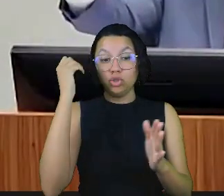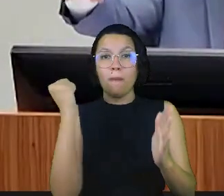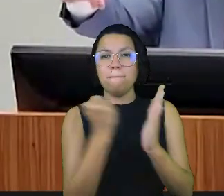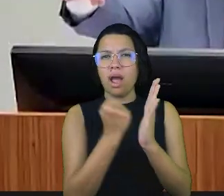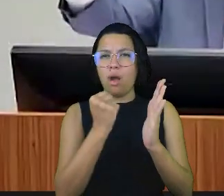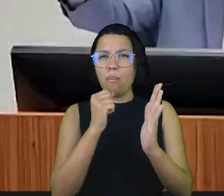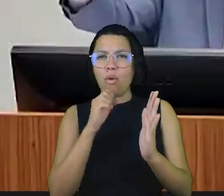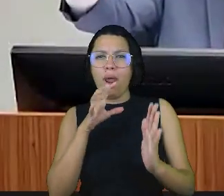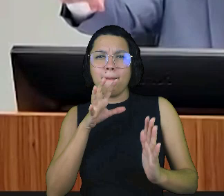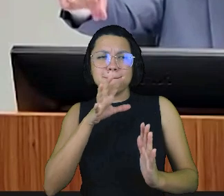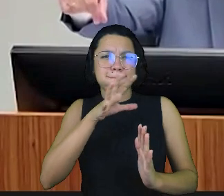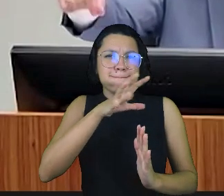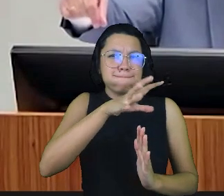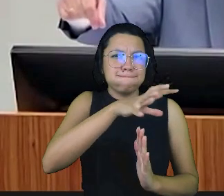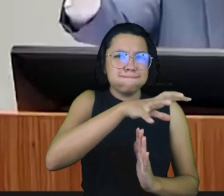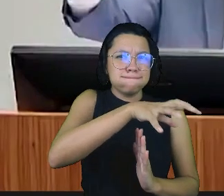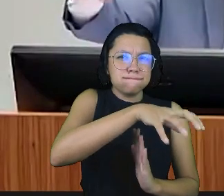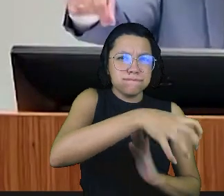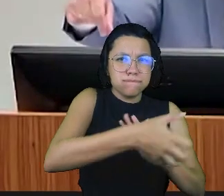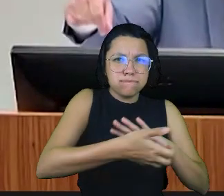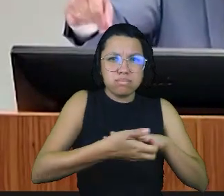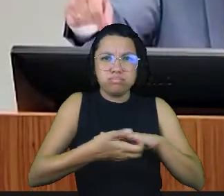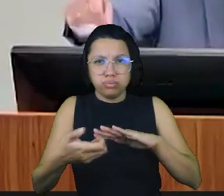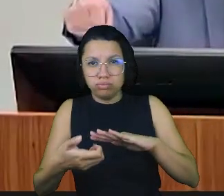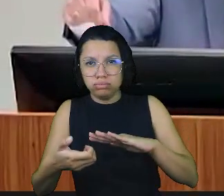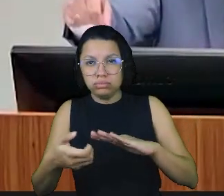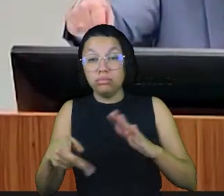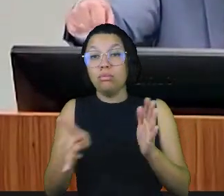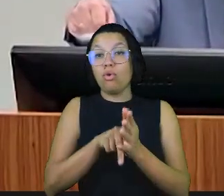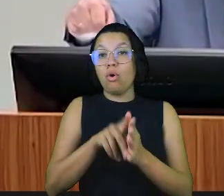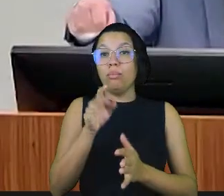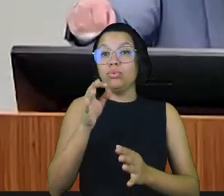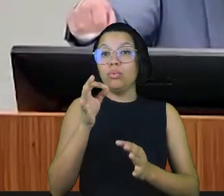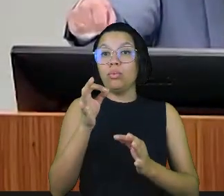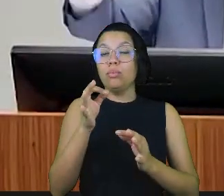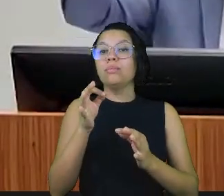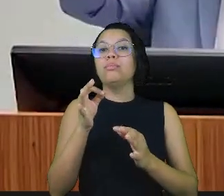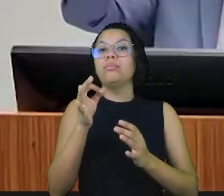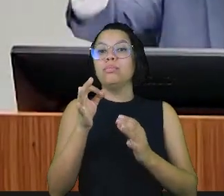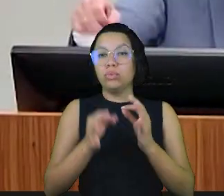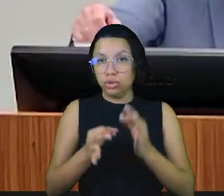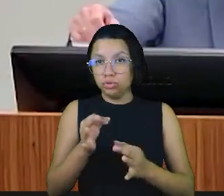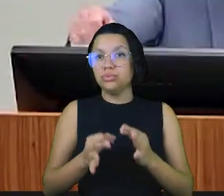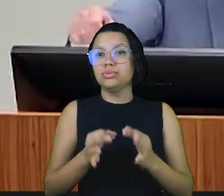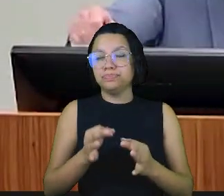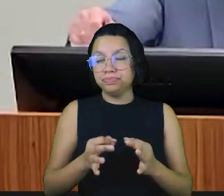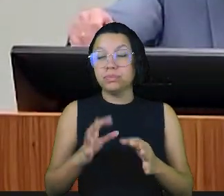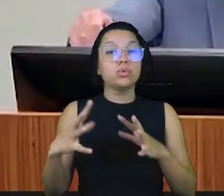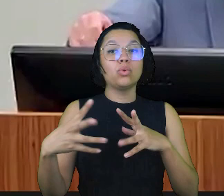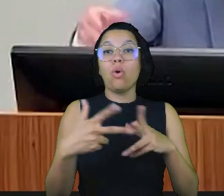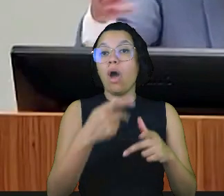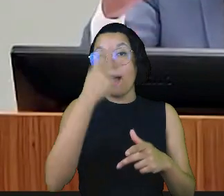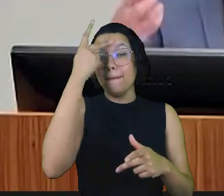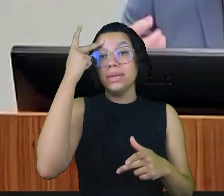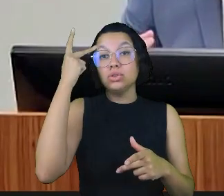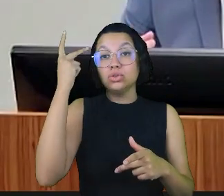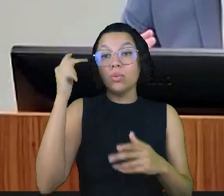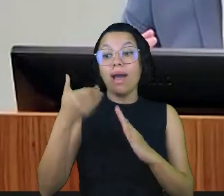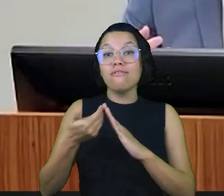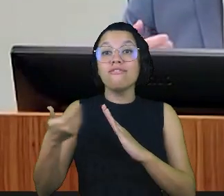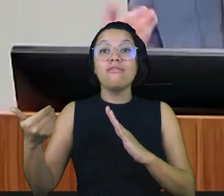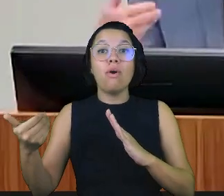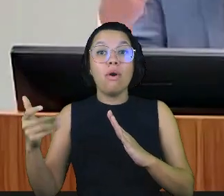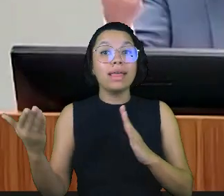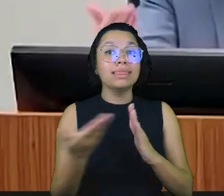pelo braço expropriatório do Poder Judiciário via execução fiscal. Todos os demais sujeitos que estão fora